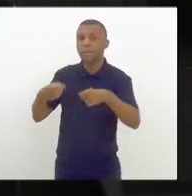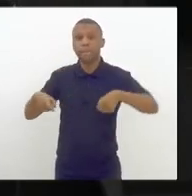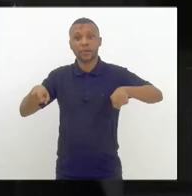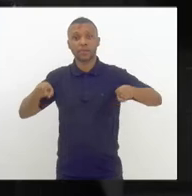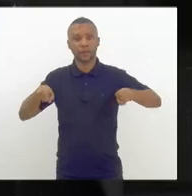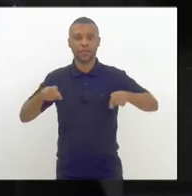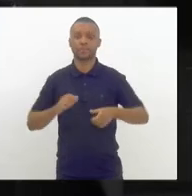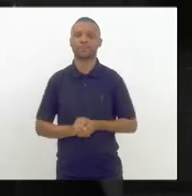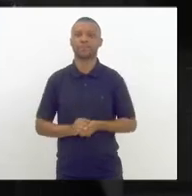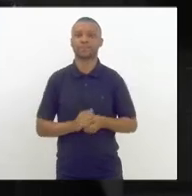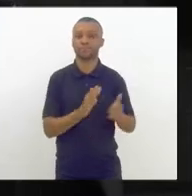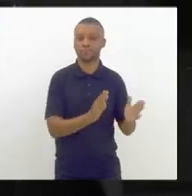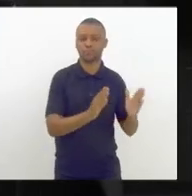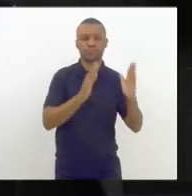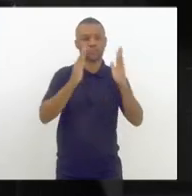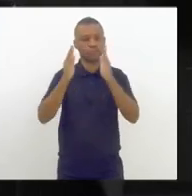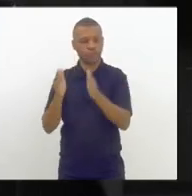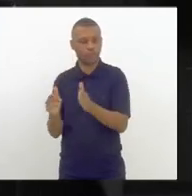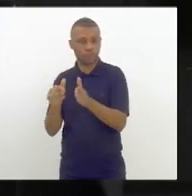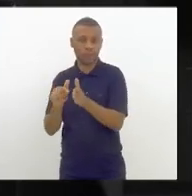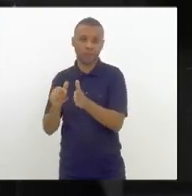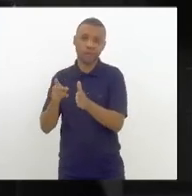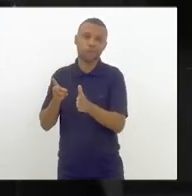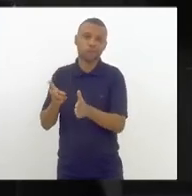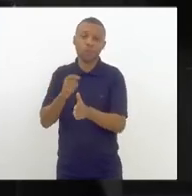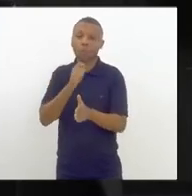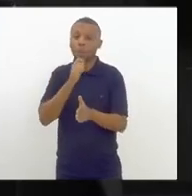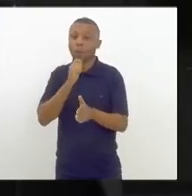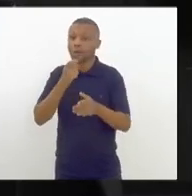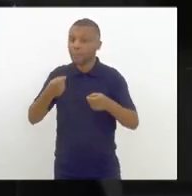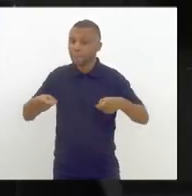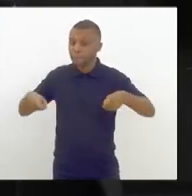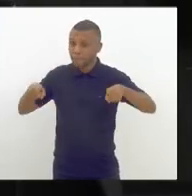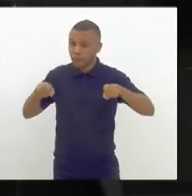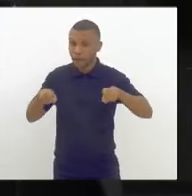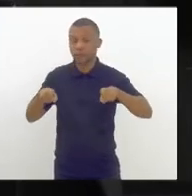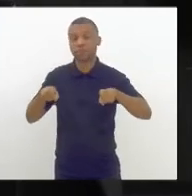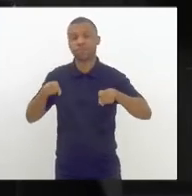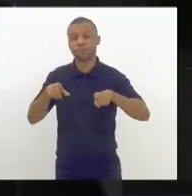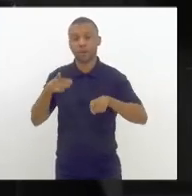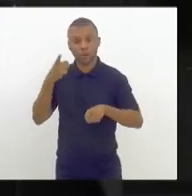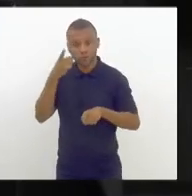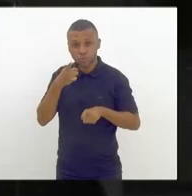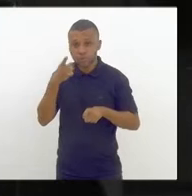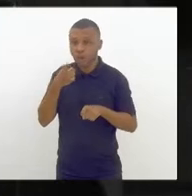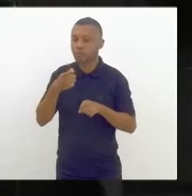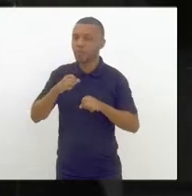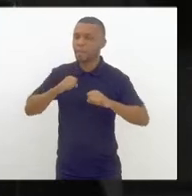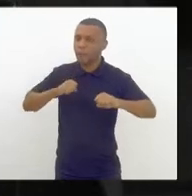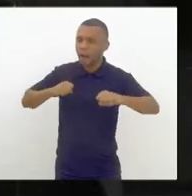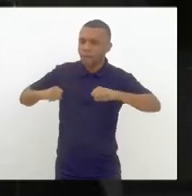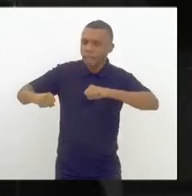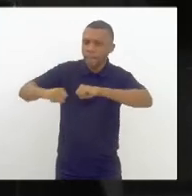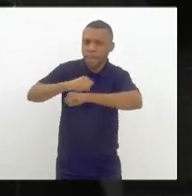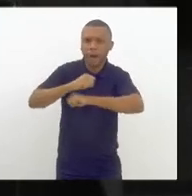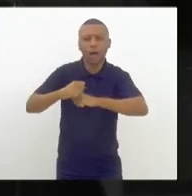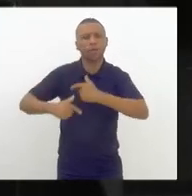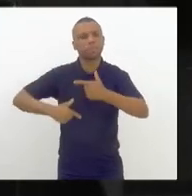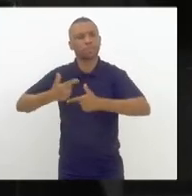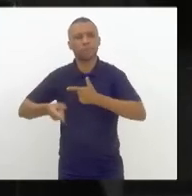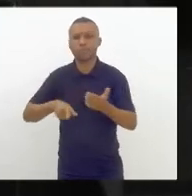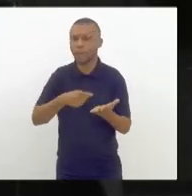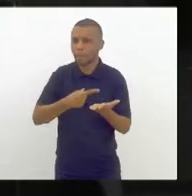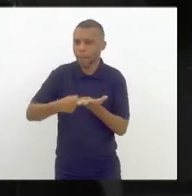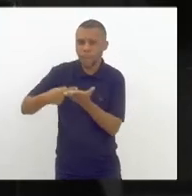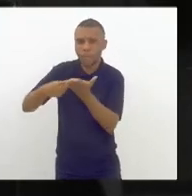consequentemente mesmo sem exercer mandato parlamentar a luta o ativismo militância enfim os compromissos